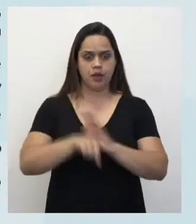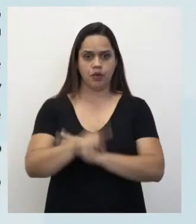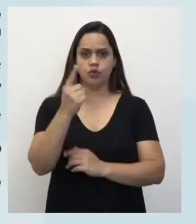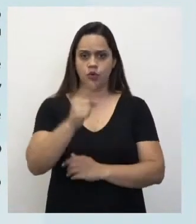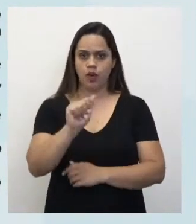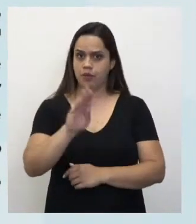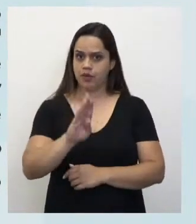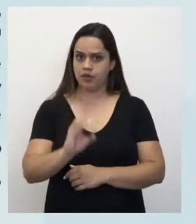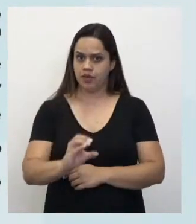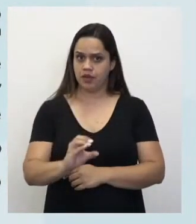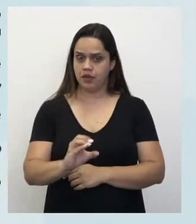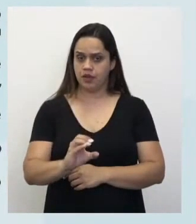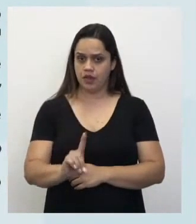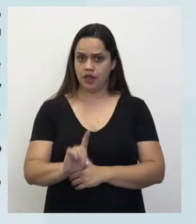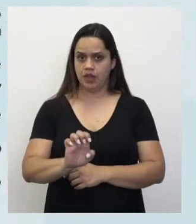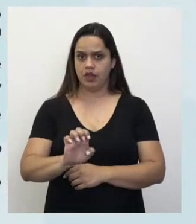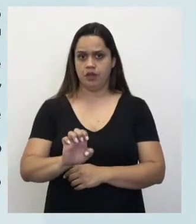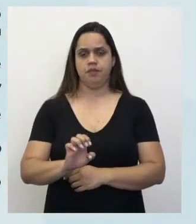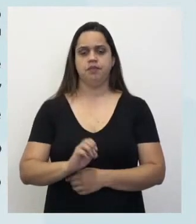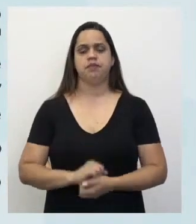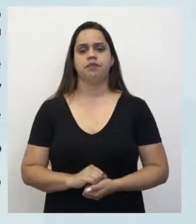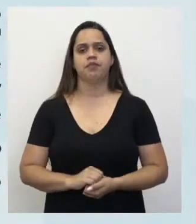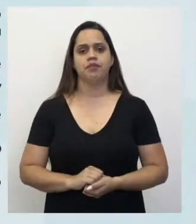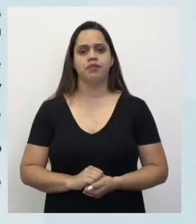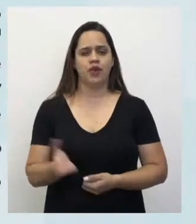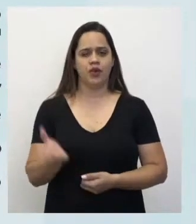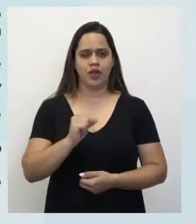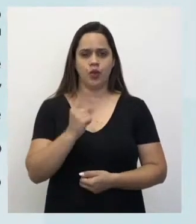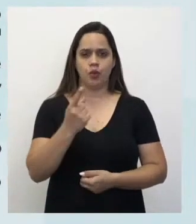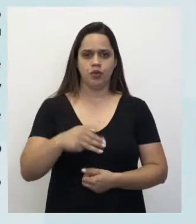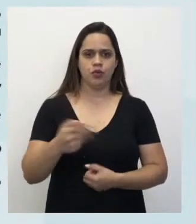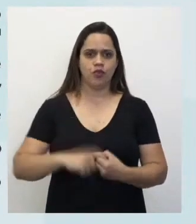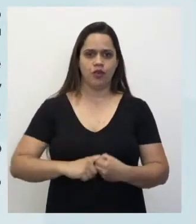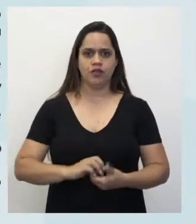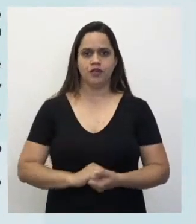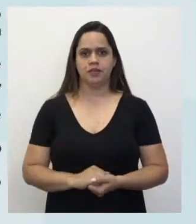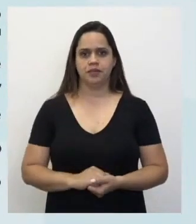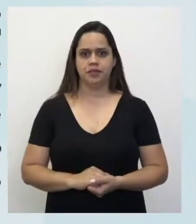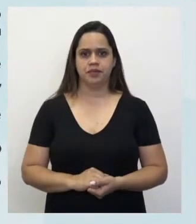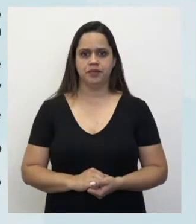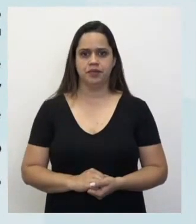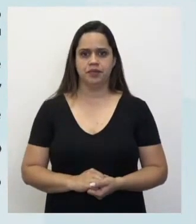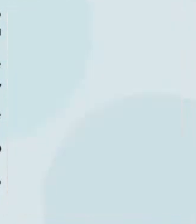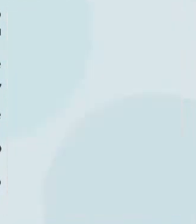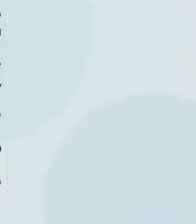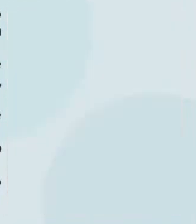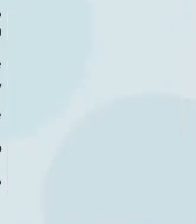A, B, C, D ou E. Vamos lá, em 1 minuto a gente volta.